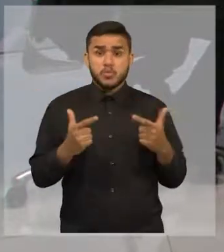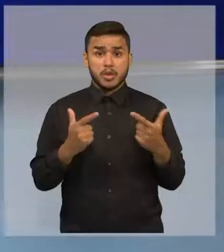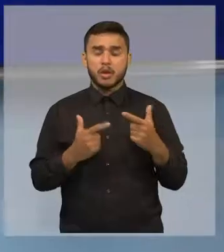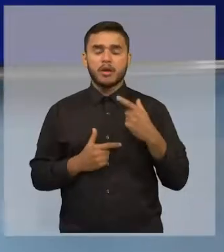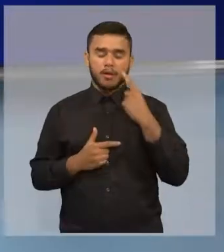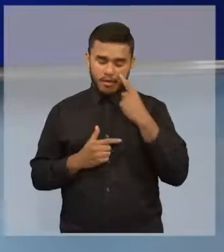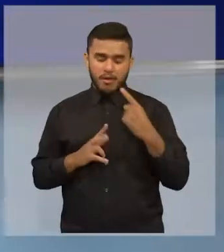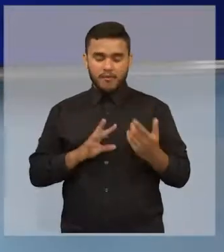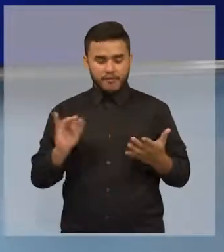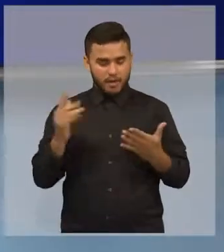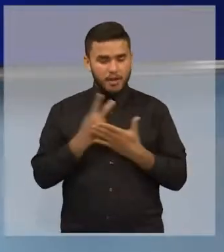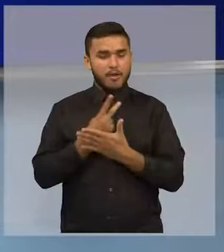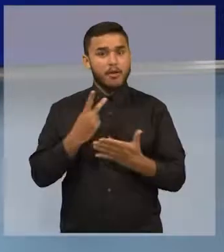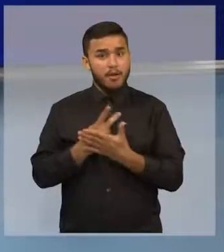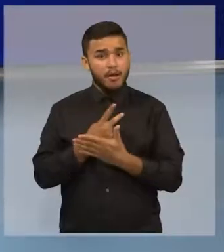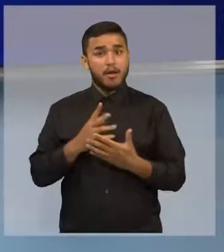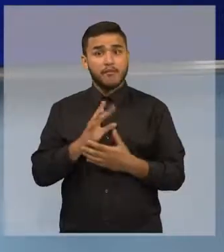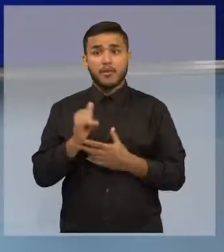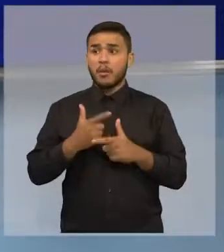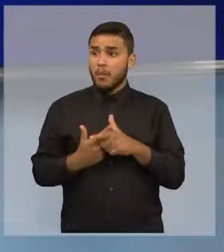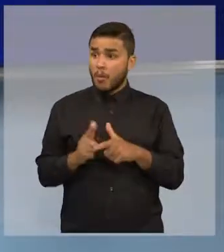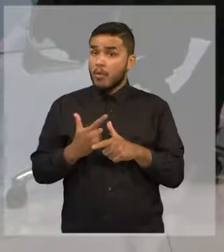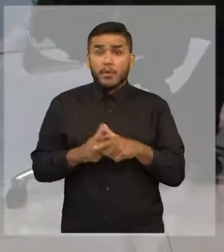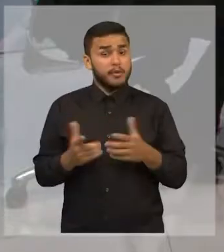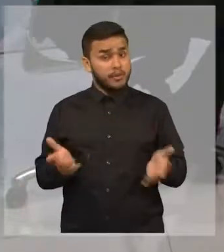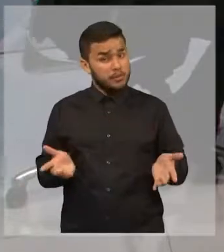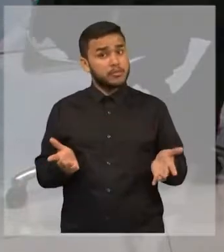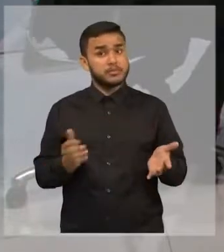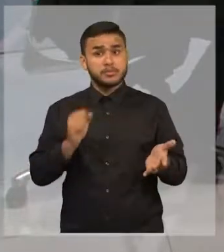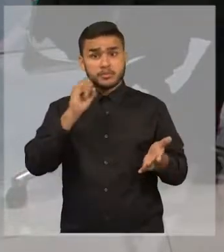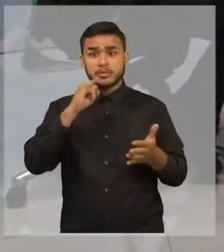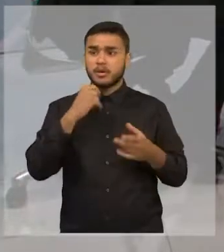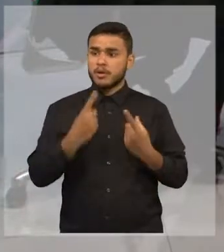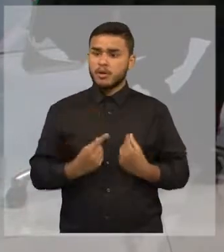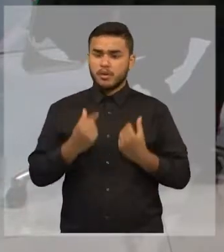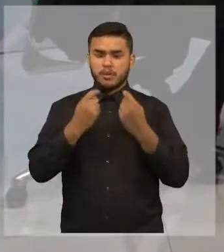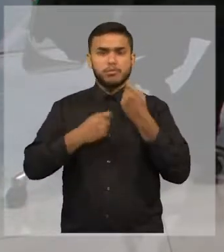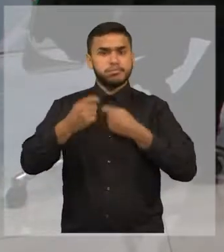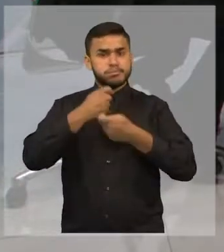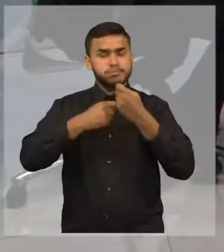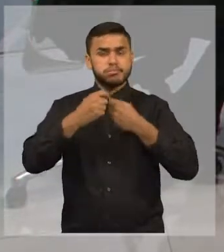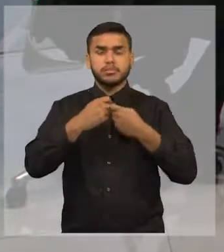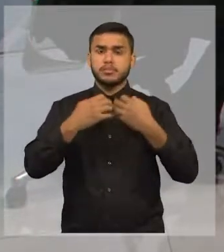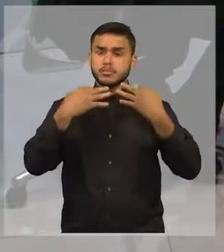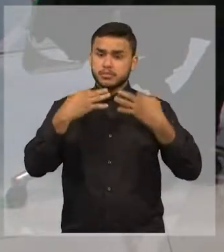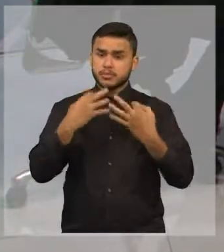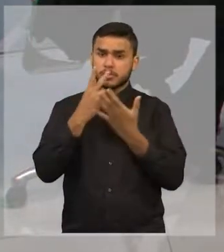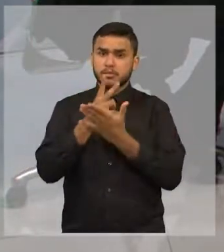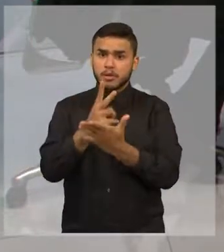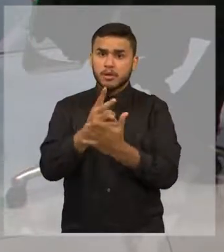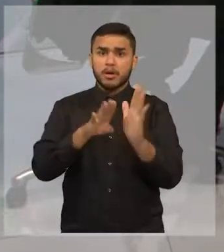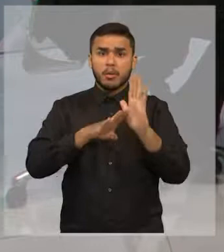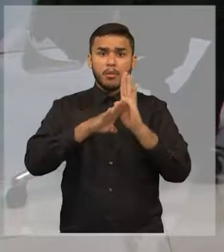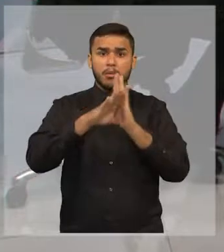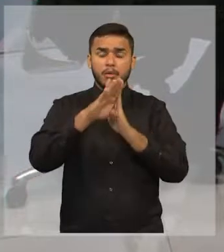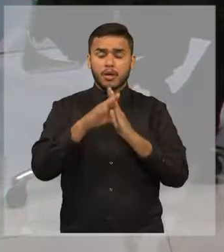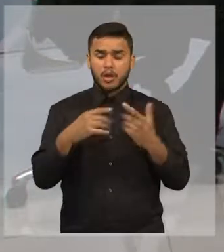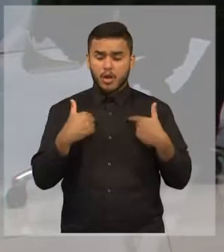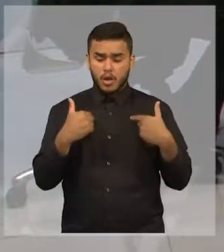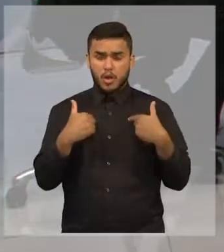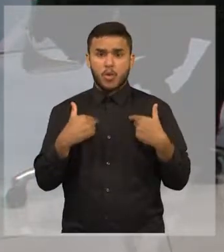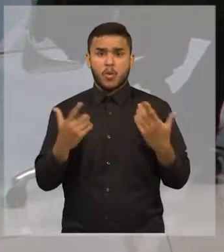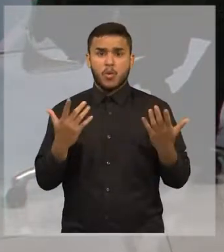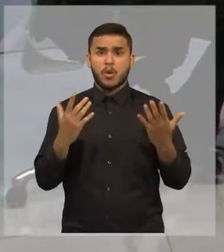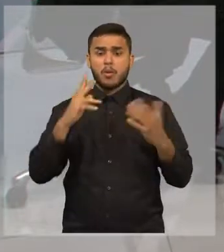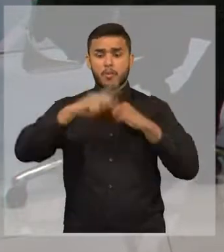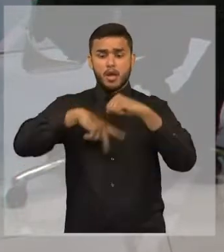política está afetando a economia. A economia precisa de tranquilidade, serenidade. Aí você está no comando do